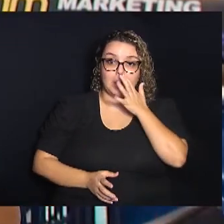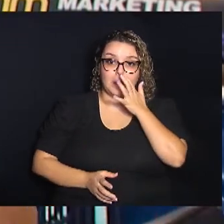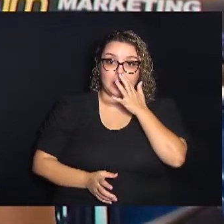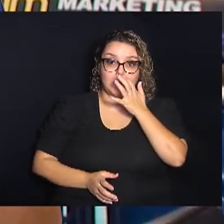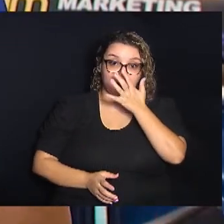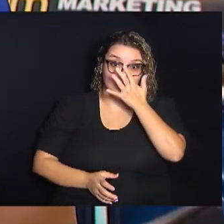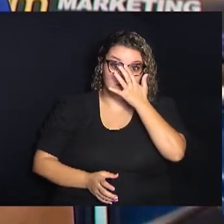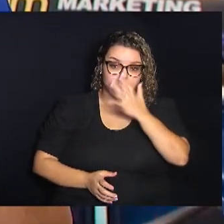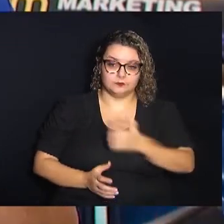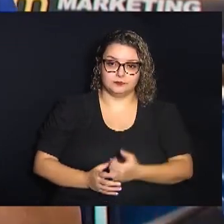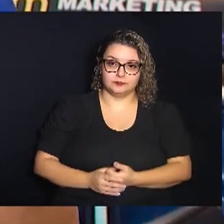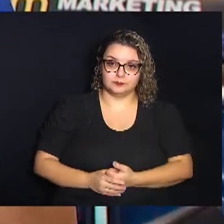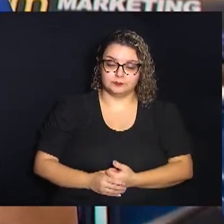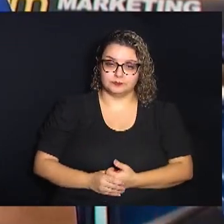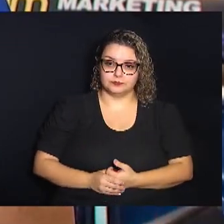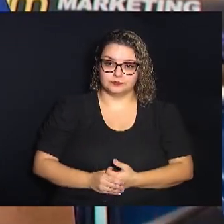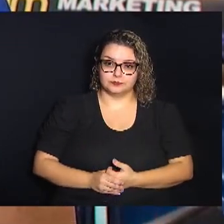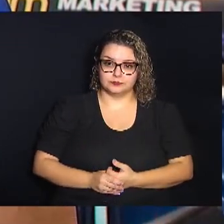bastante